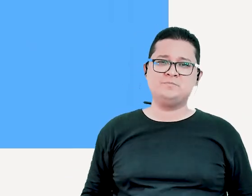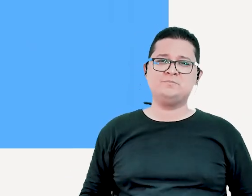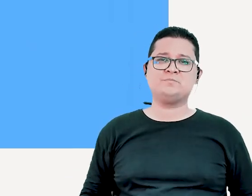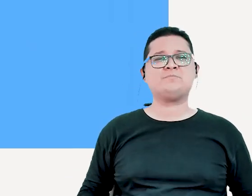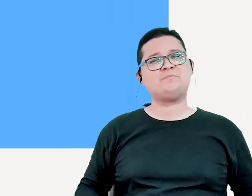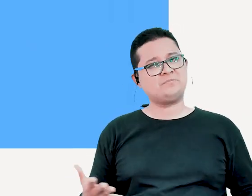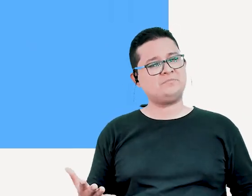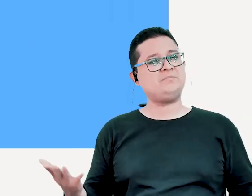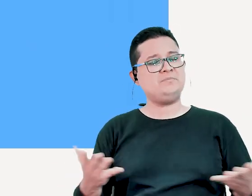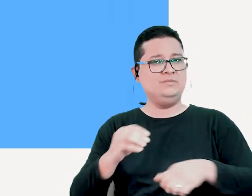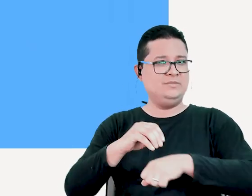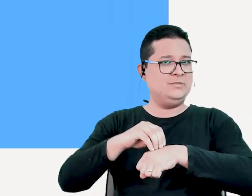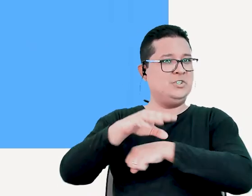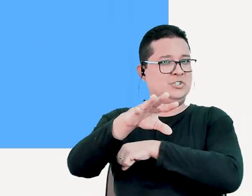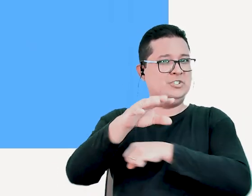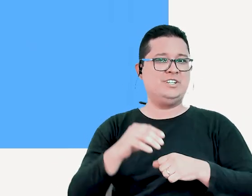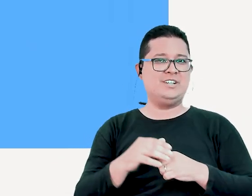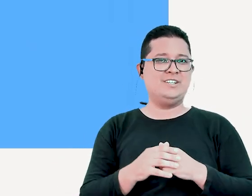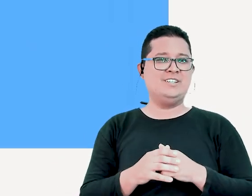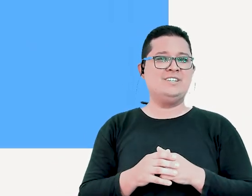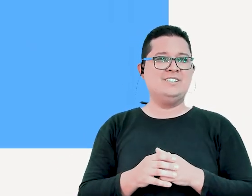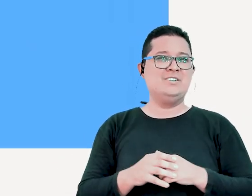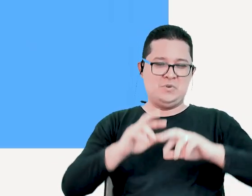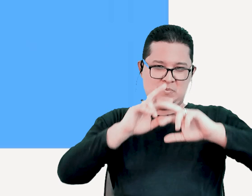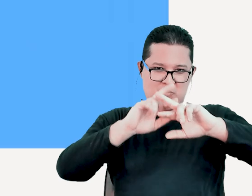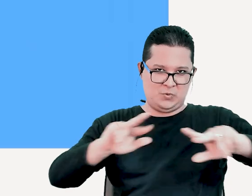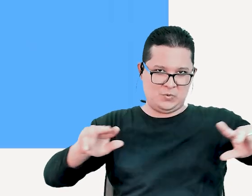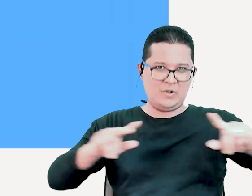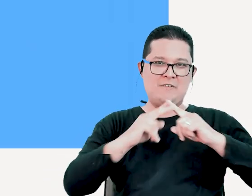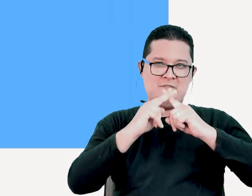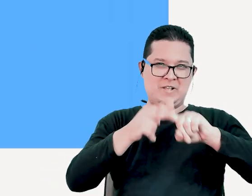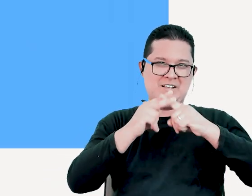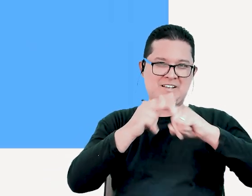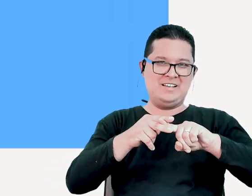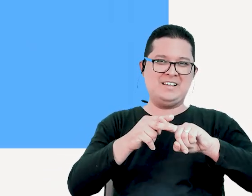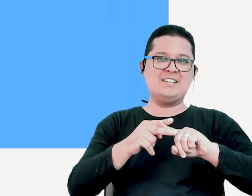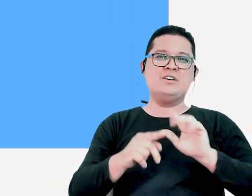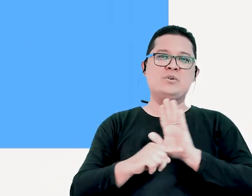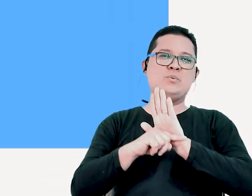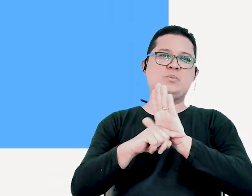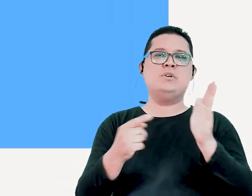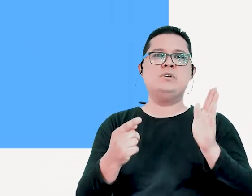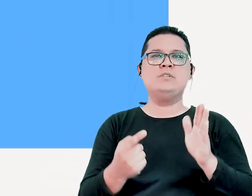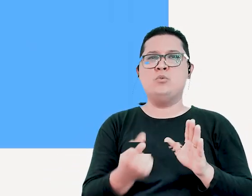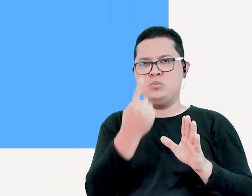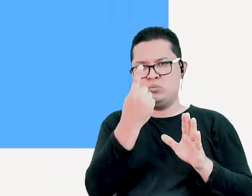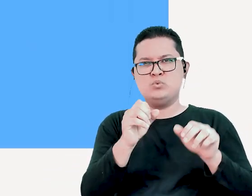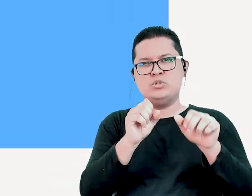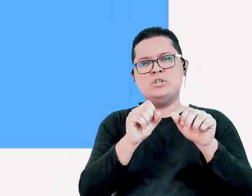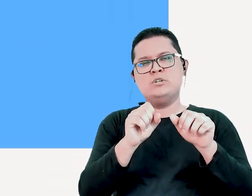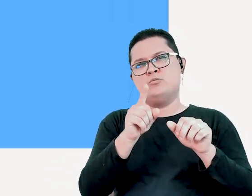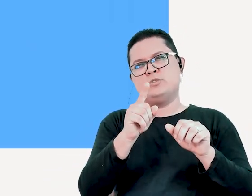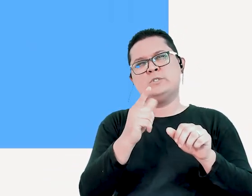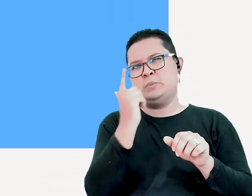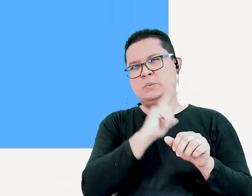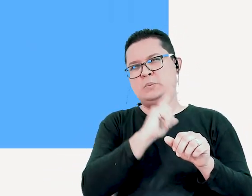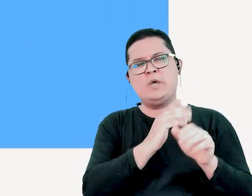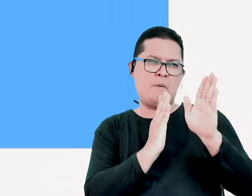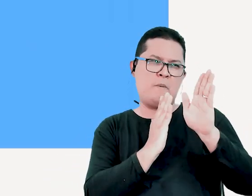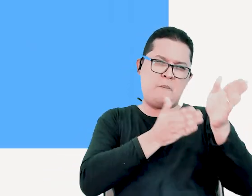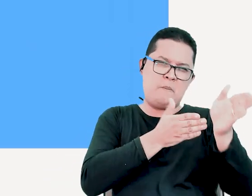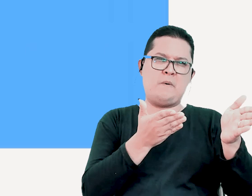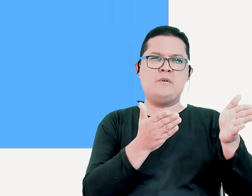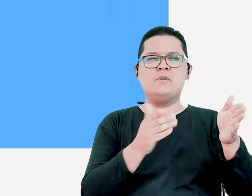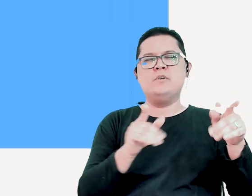hoje, pensando em sistematizar e escalar essa parte de conteúdo, né? No mercado de design